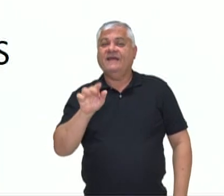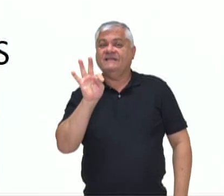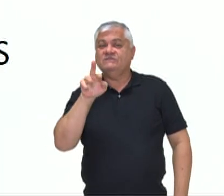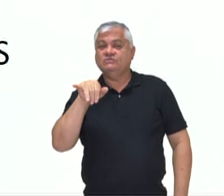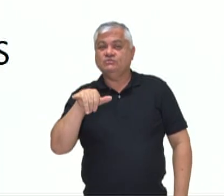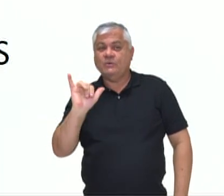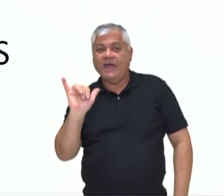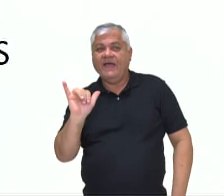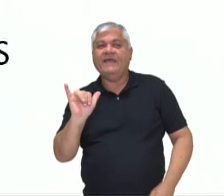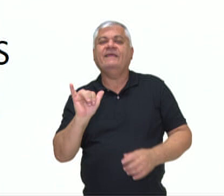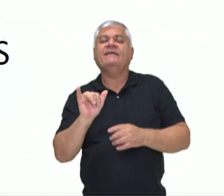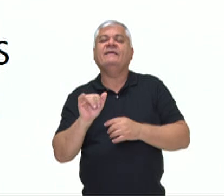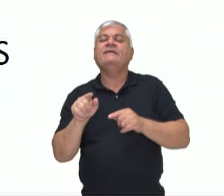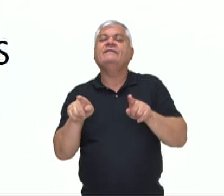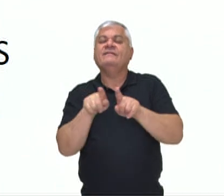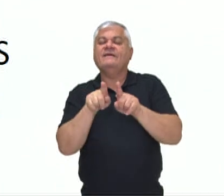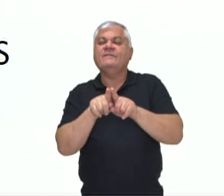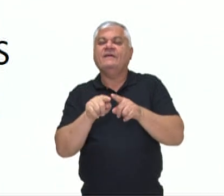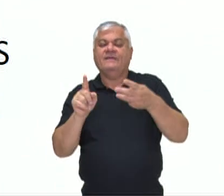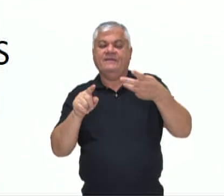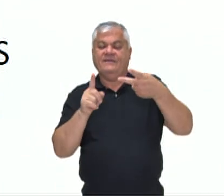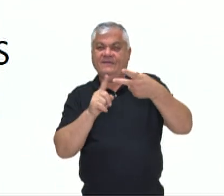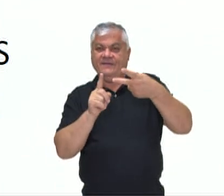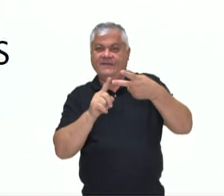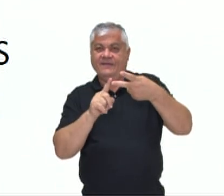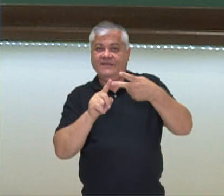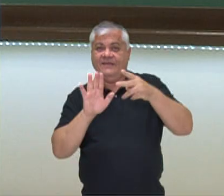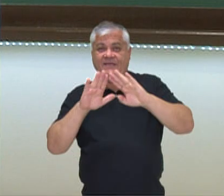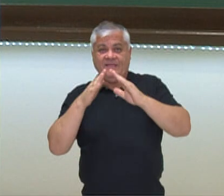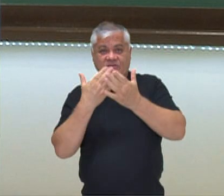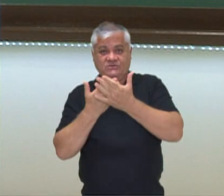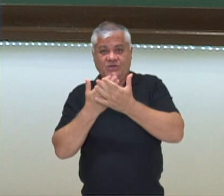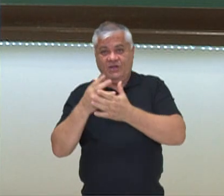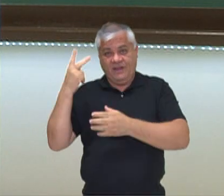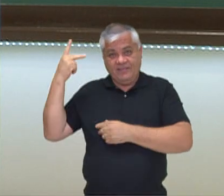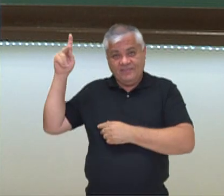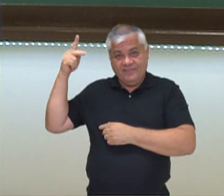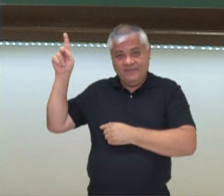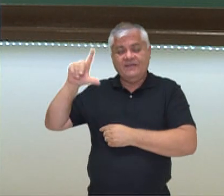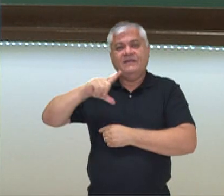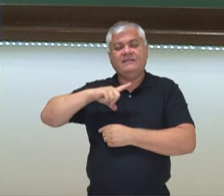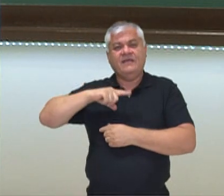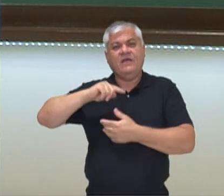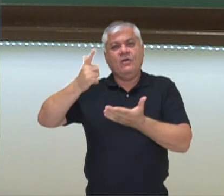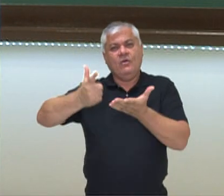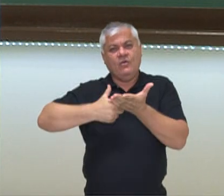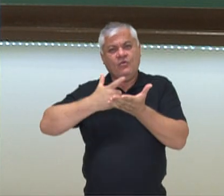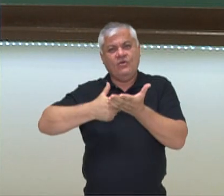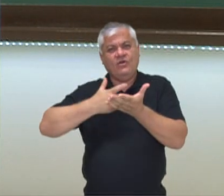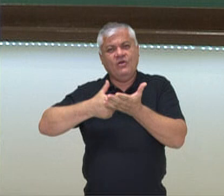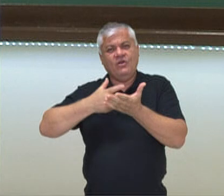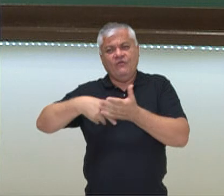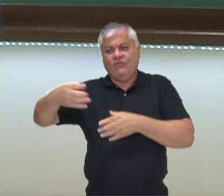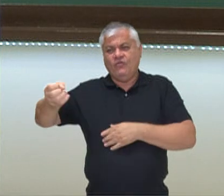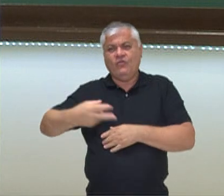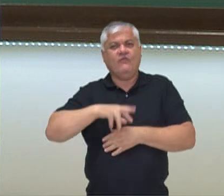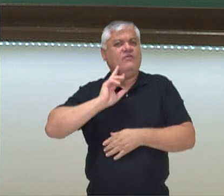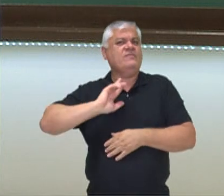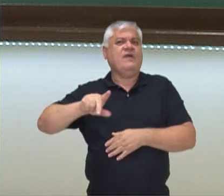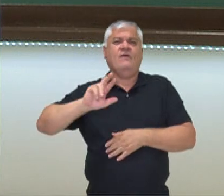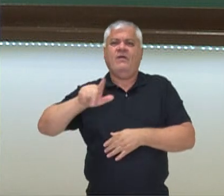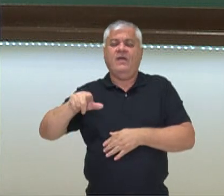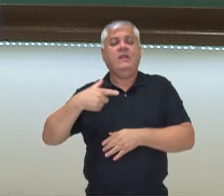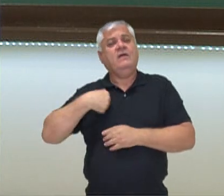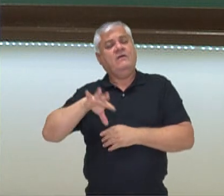this decade. Olha só. Lá na escola do Chris, nem sempre os livros eram recentes, então ele fala, eu